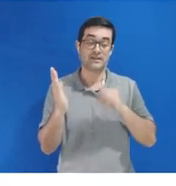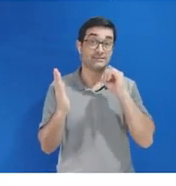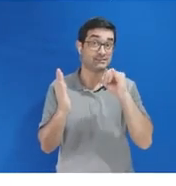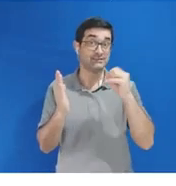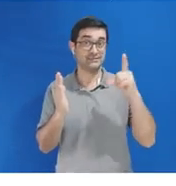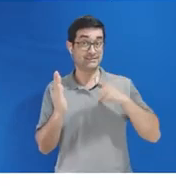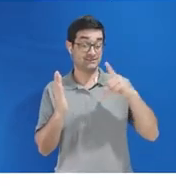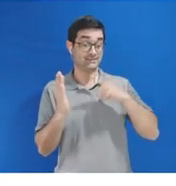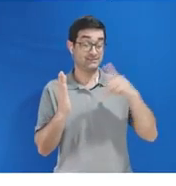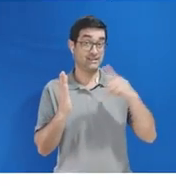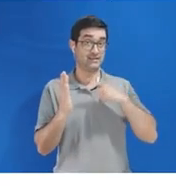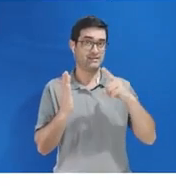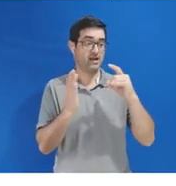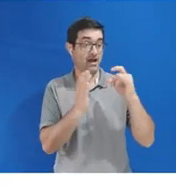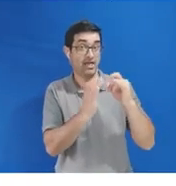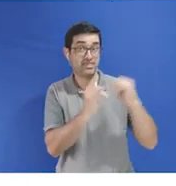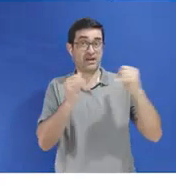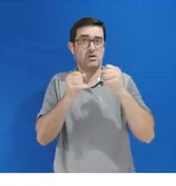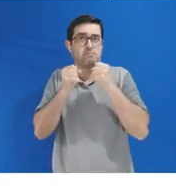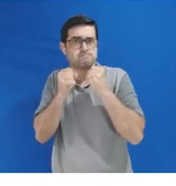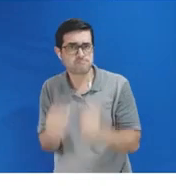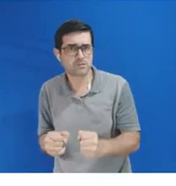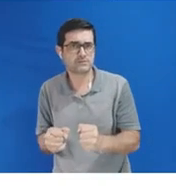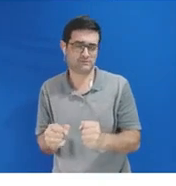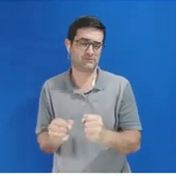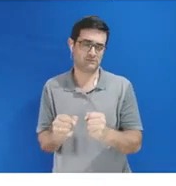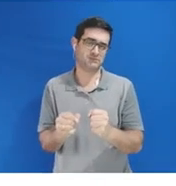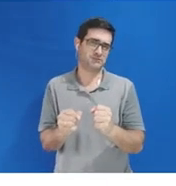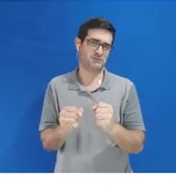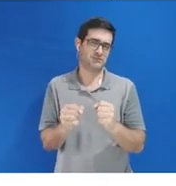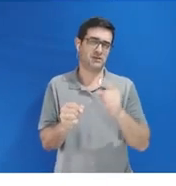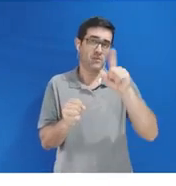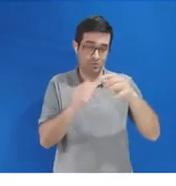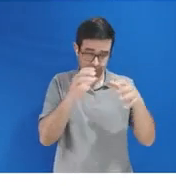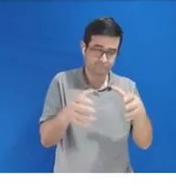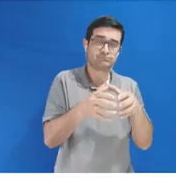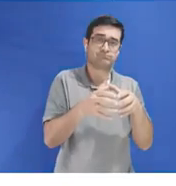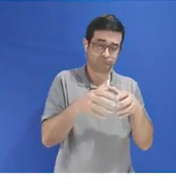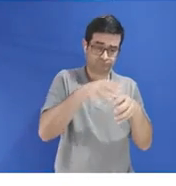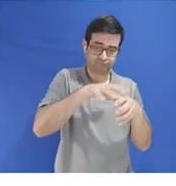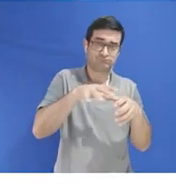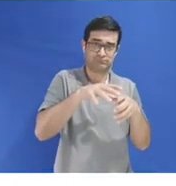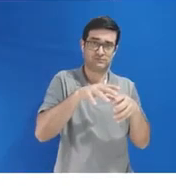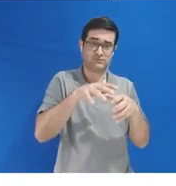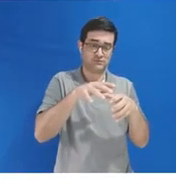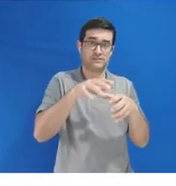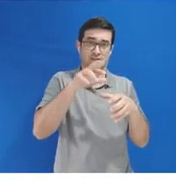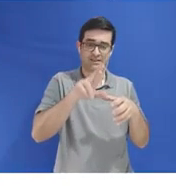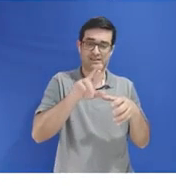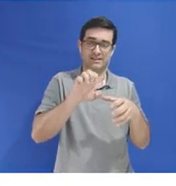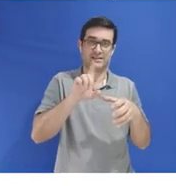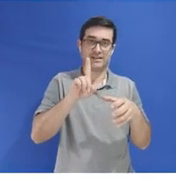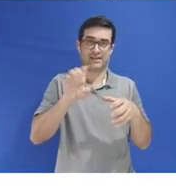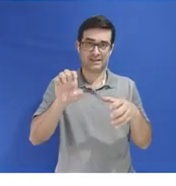da energia potencial envolvida nesse retículo cristalino, que seria envolvida naquela energia de